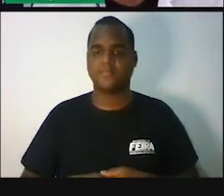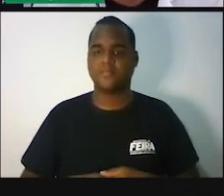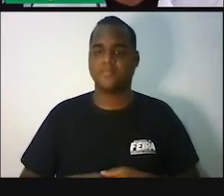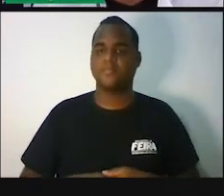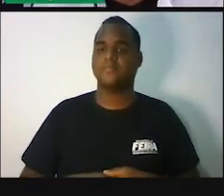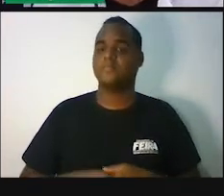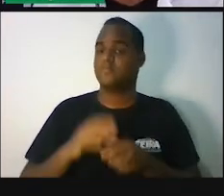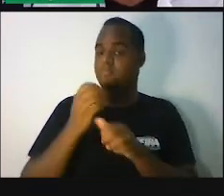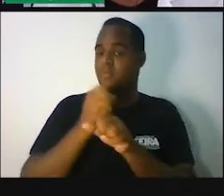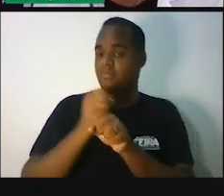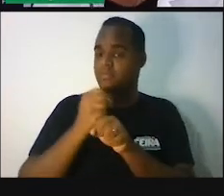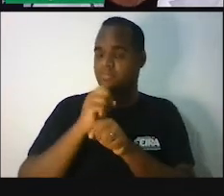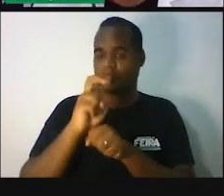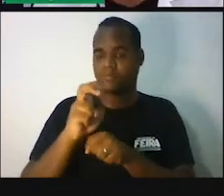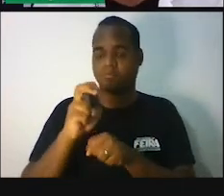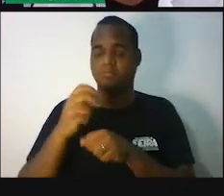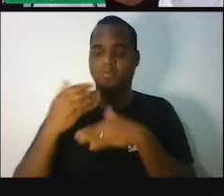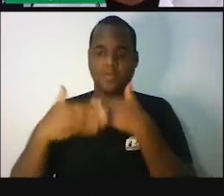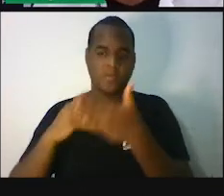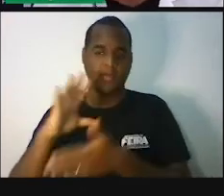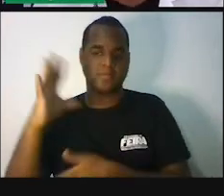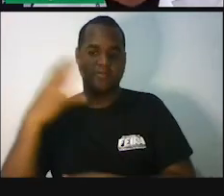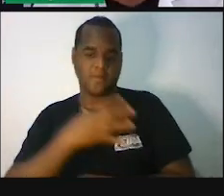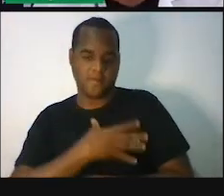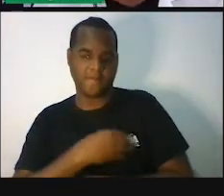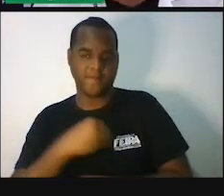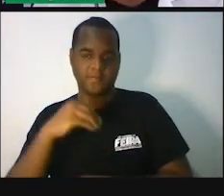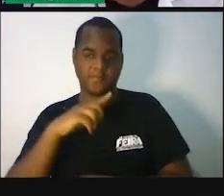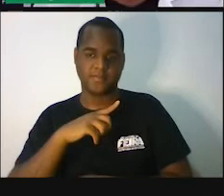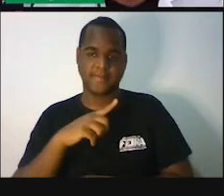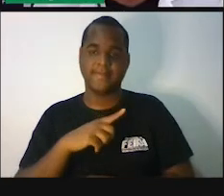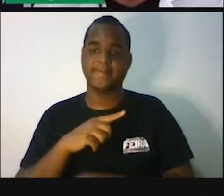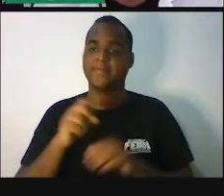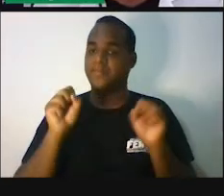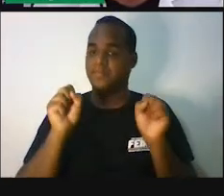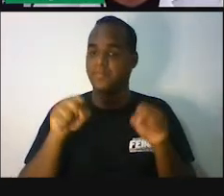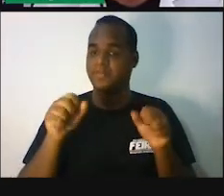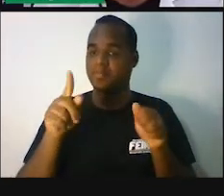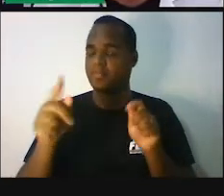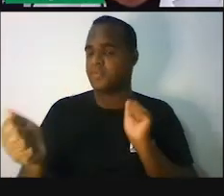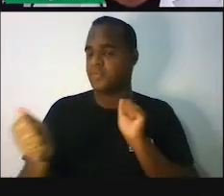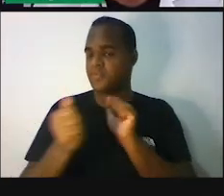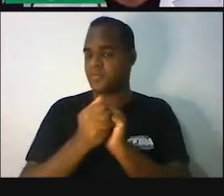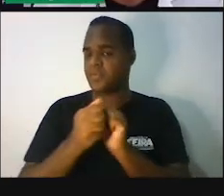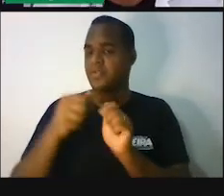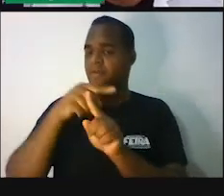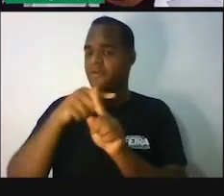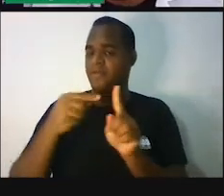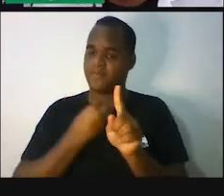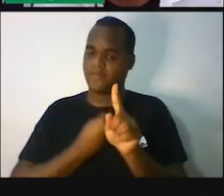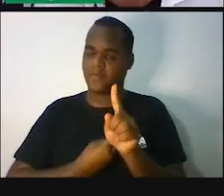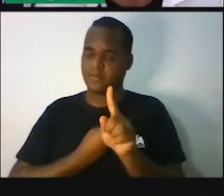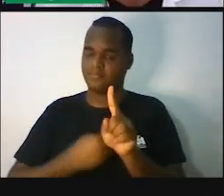5 anos após nasceu seu filho, com quem conviveu metade de sua vida.